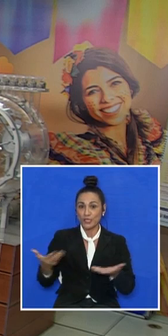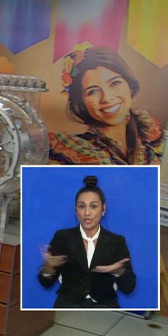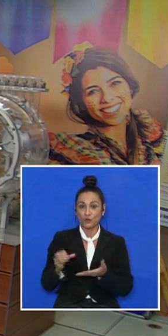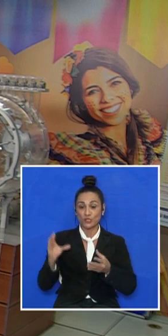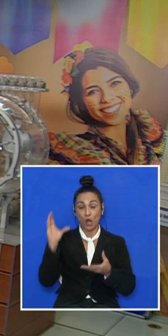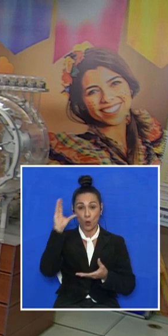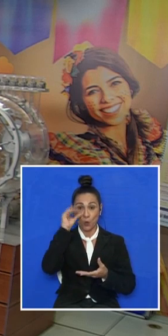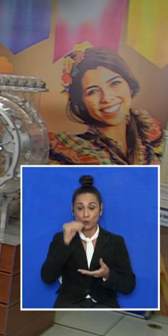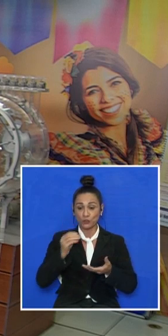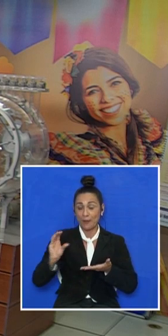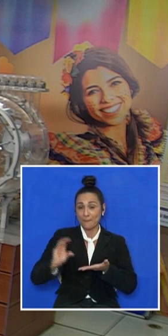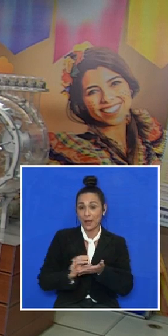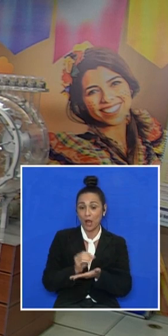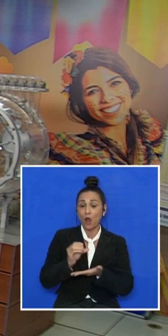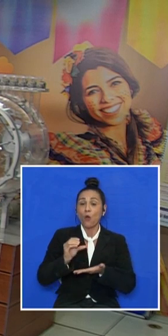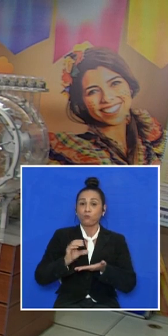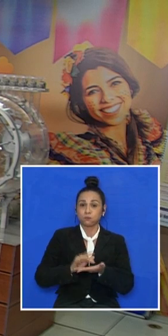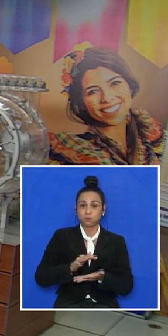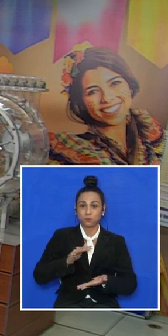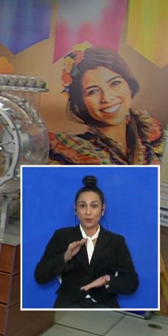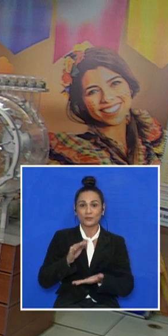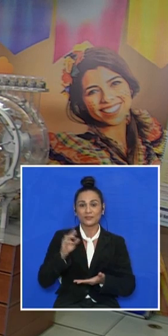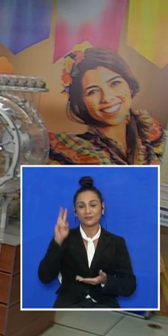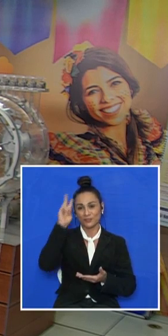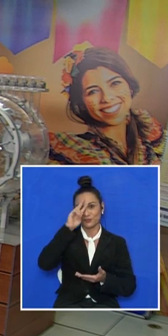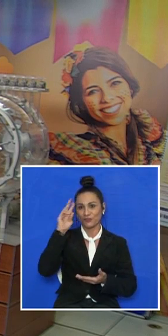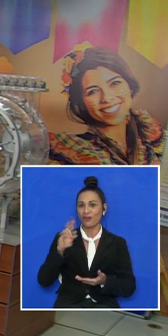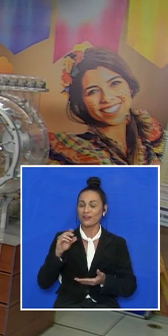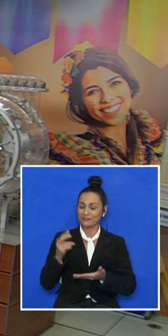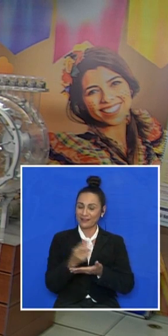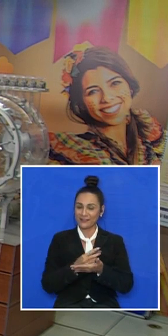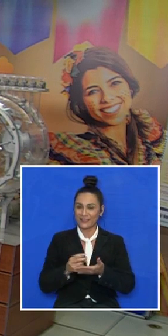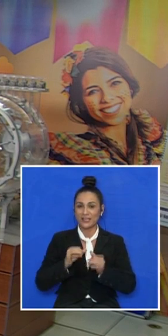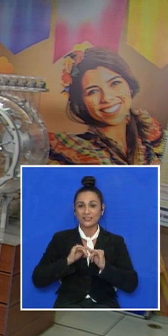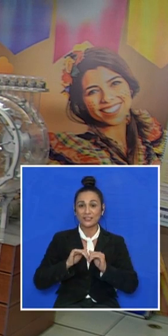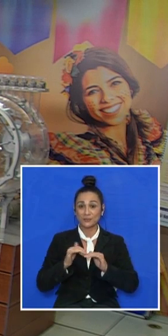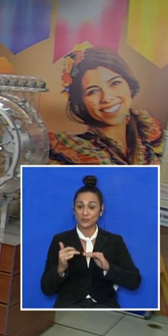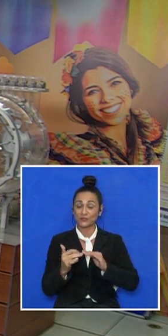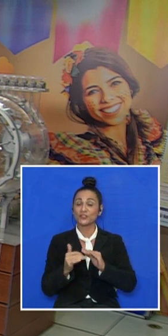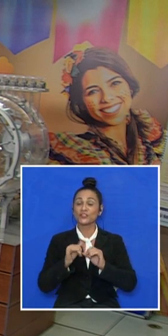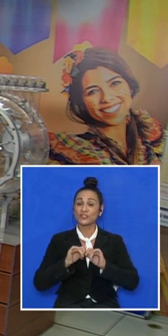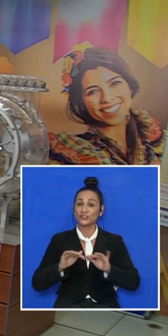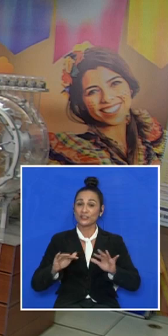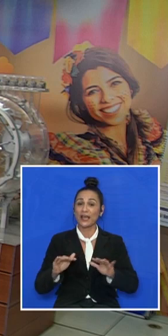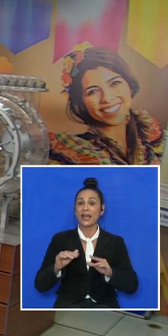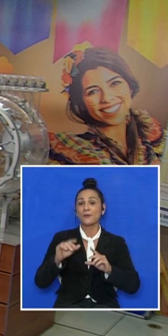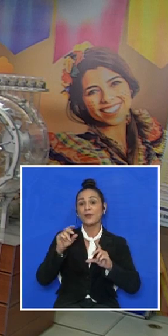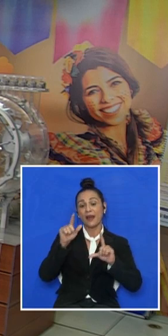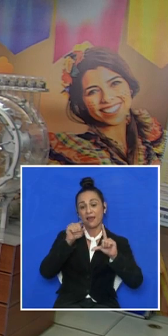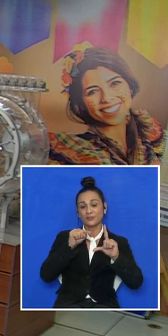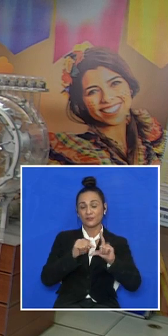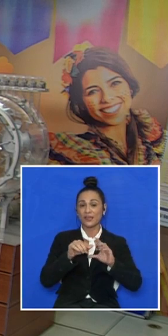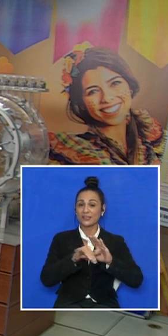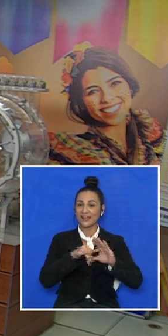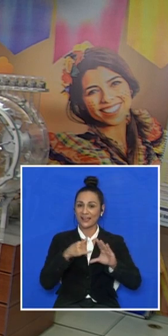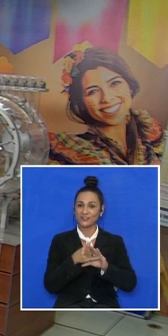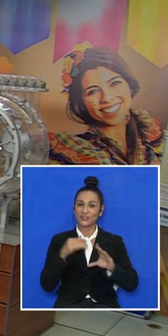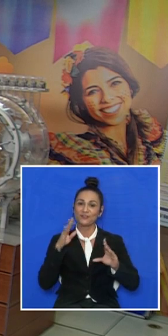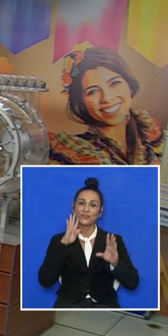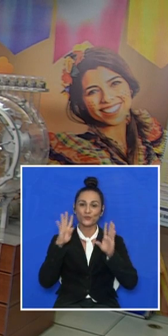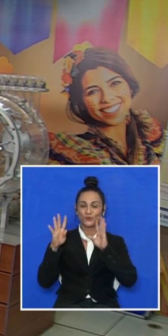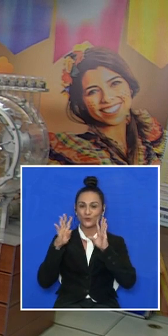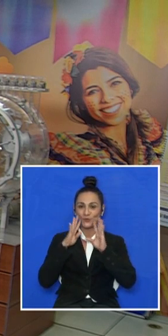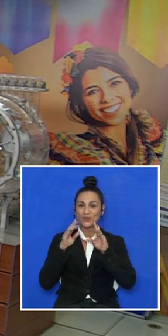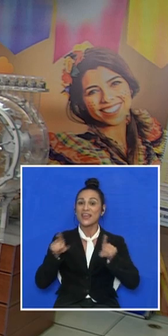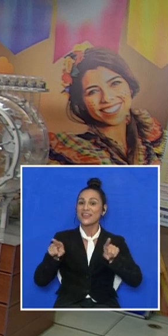vai pagar o maior prêmio da história da Quina. O sorteio está sendo transmitido pela Rede TV, pelos perfis do Facebook e do YouTube da Caixa da Rede